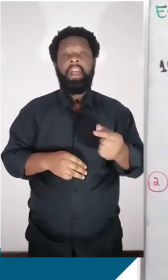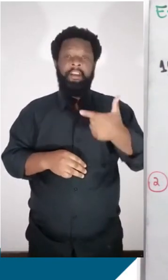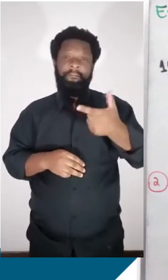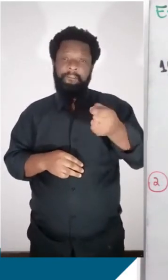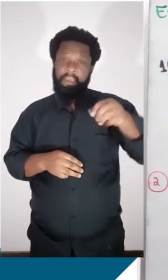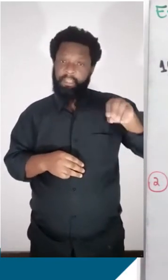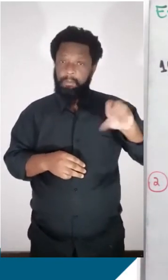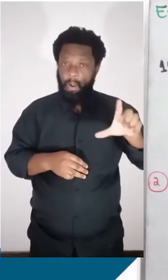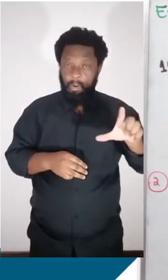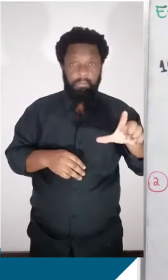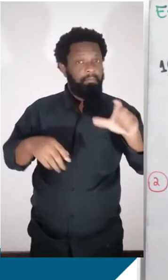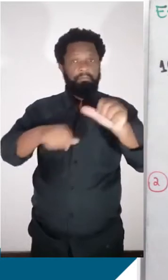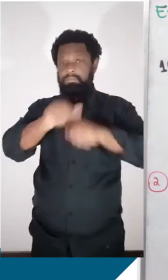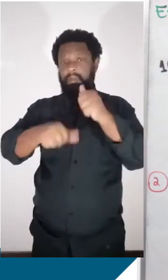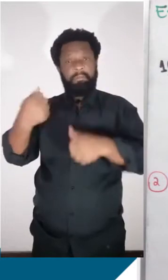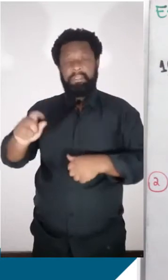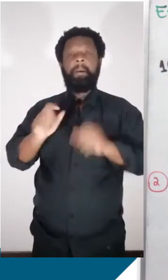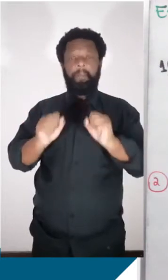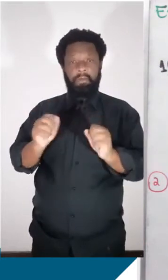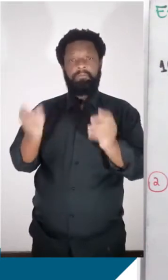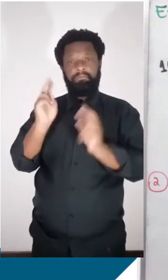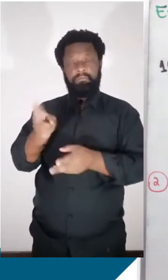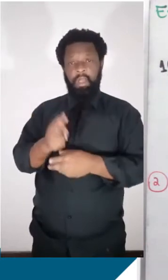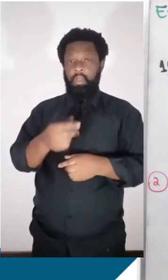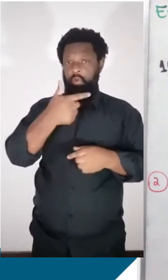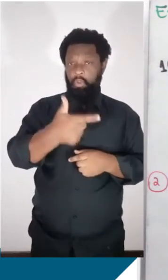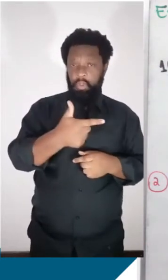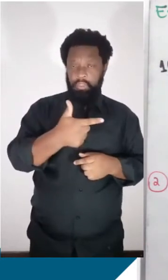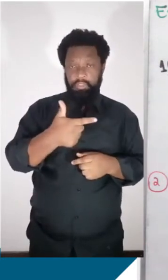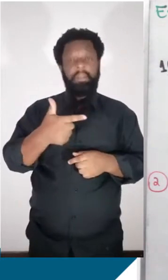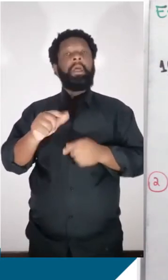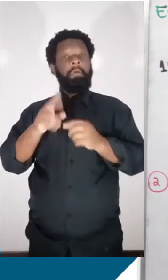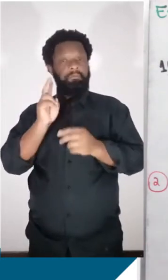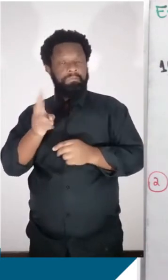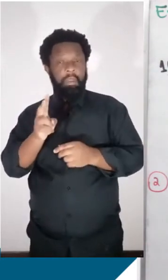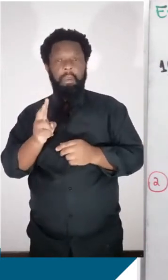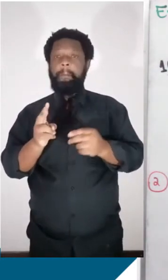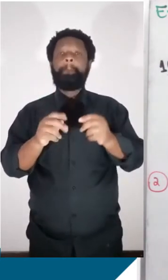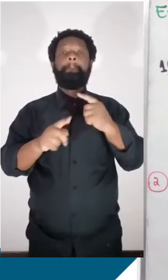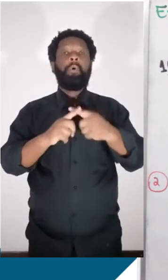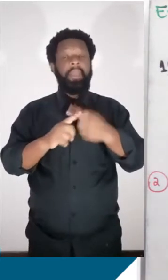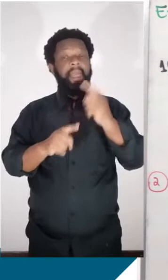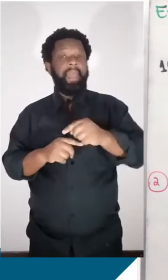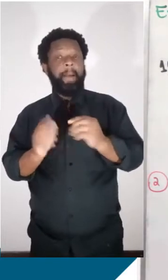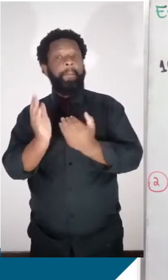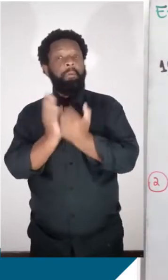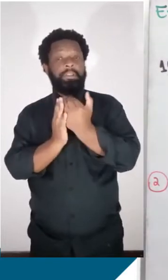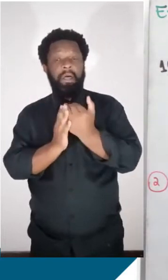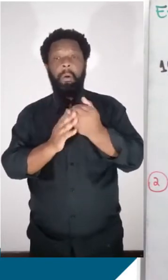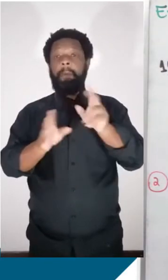eu nem preciso mudar. Eu posso manter aqui 2. O 2 eu mantenho sempre, porque é